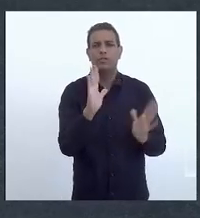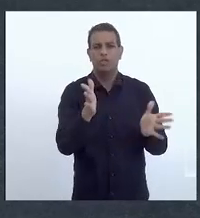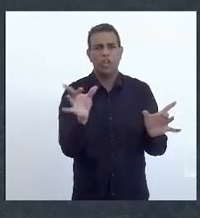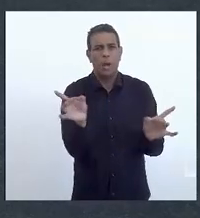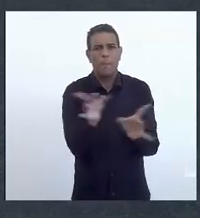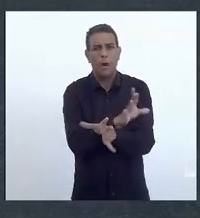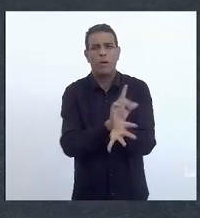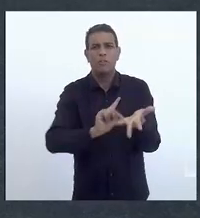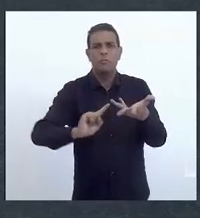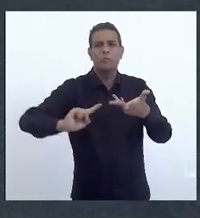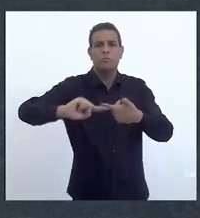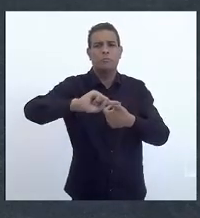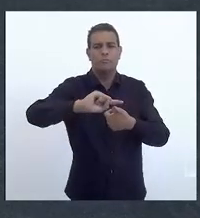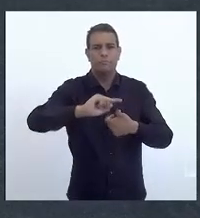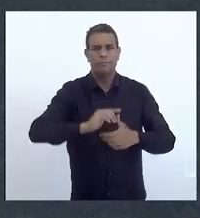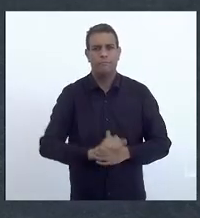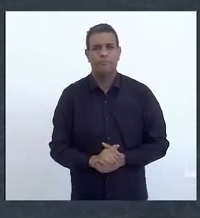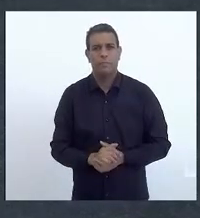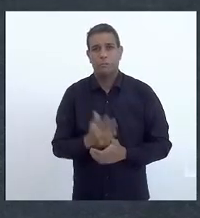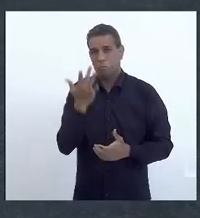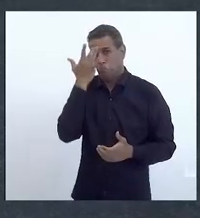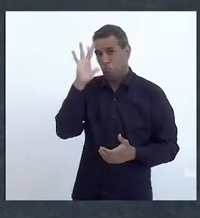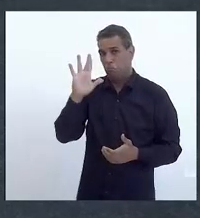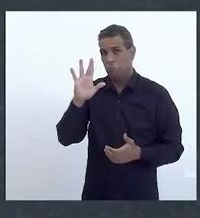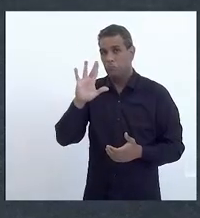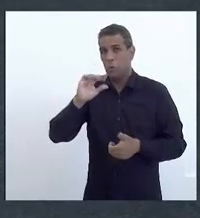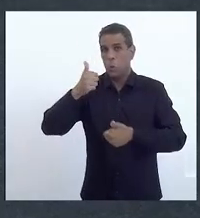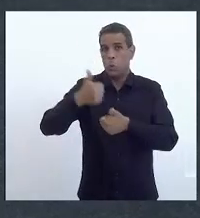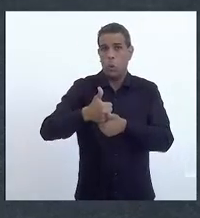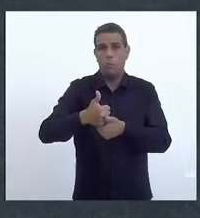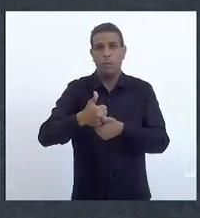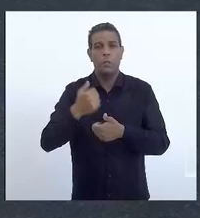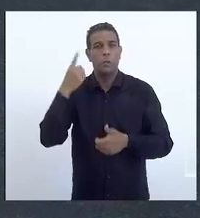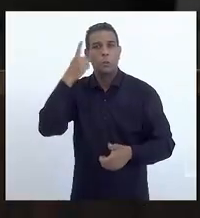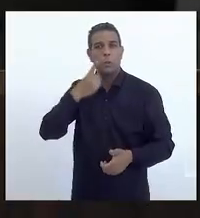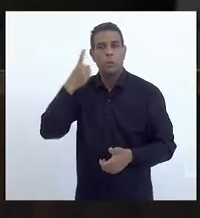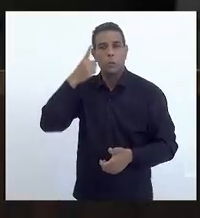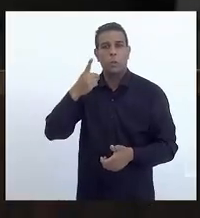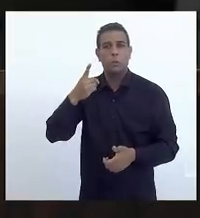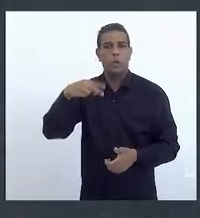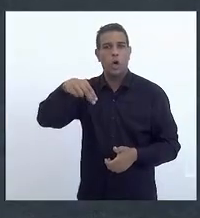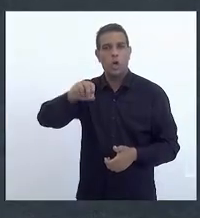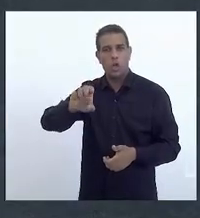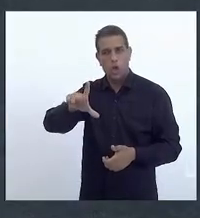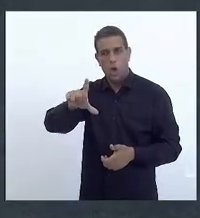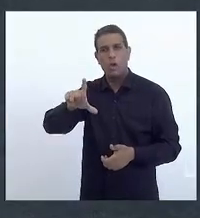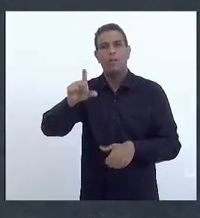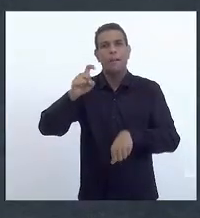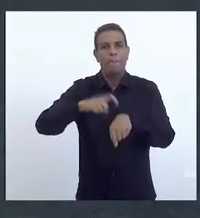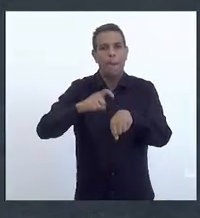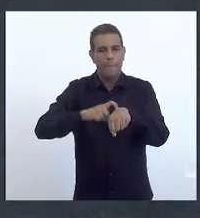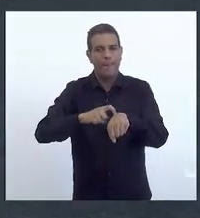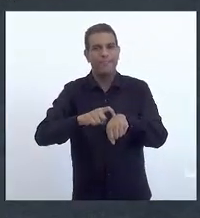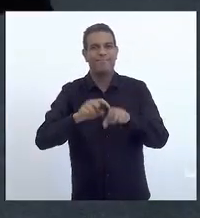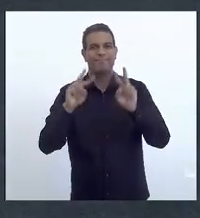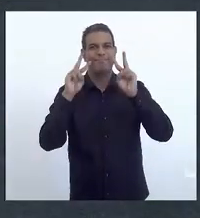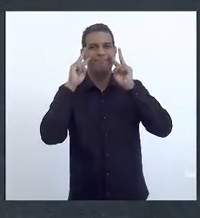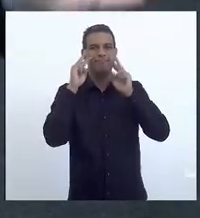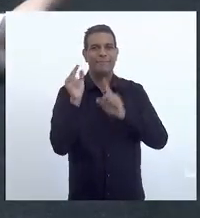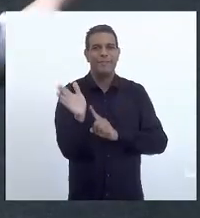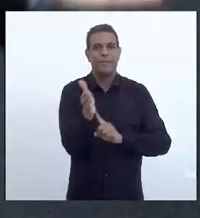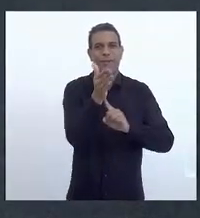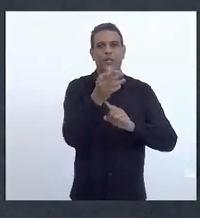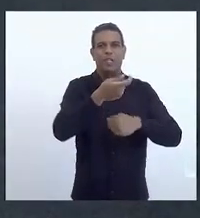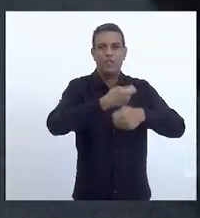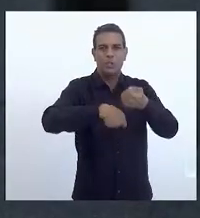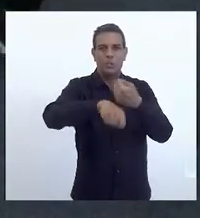Tinha feito uma questão de ordem, depois do... Não sei se eu dei no lugar do Noel de Carvalho. Ok. Okay. Acho que foi isso. Então, na hora que dá o parecer, eu falei que era ciência e tecnologia, mas era